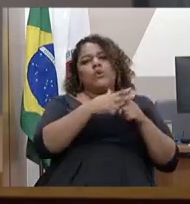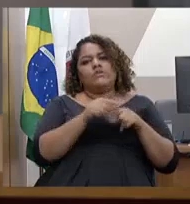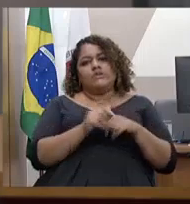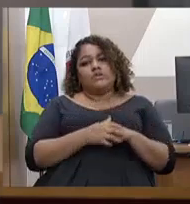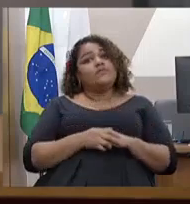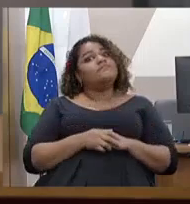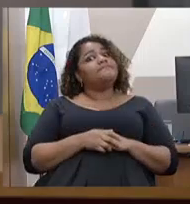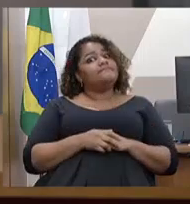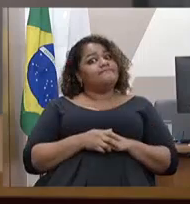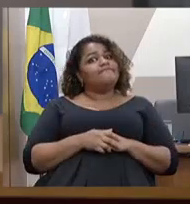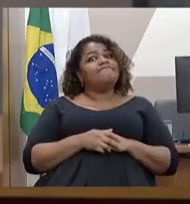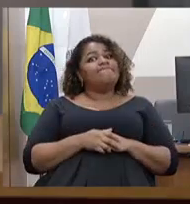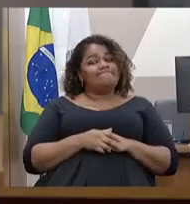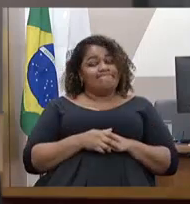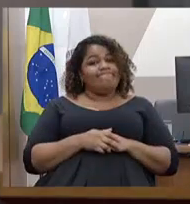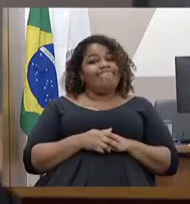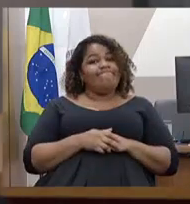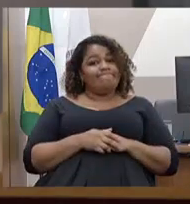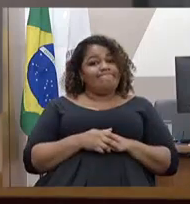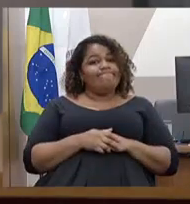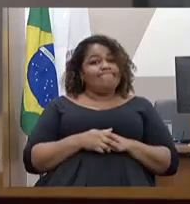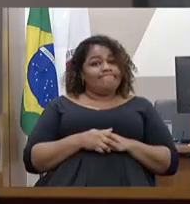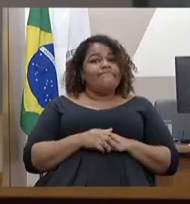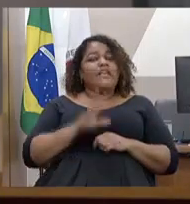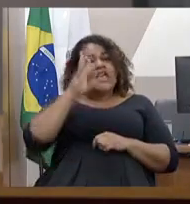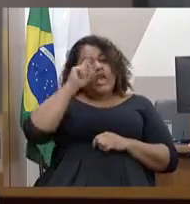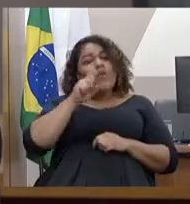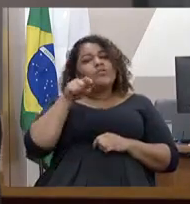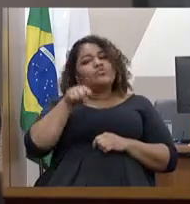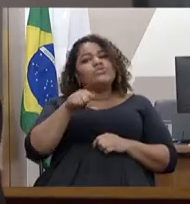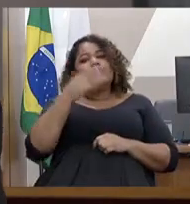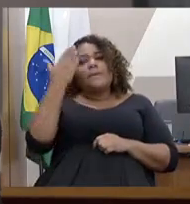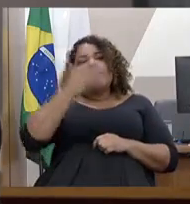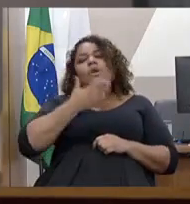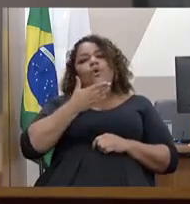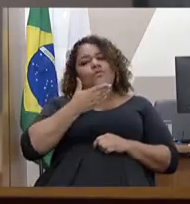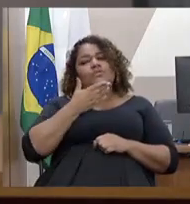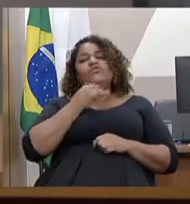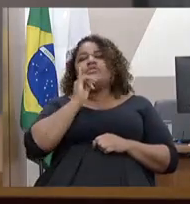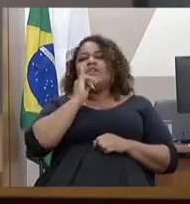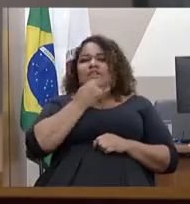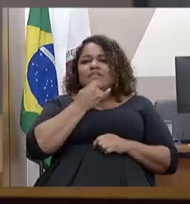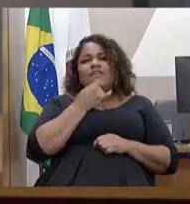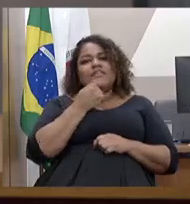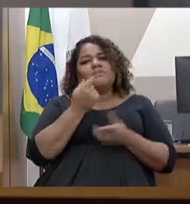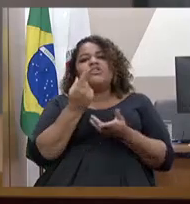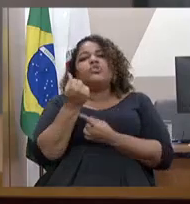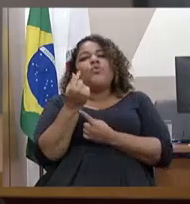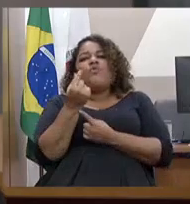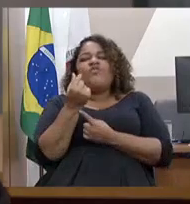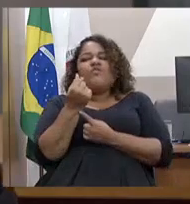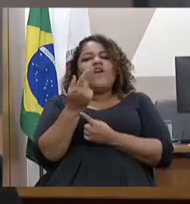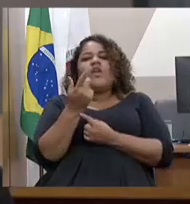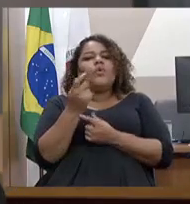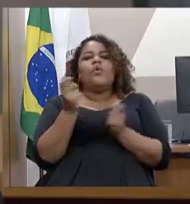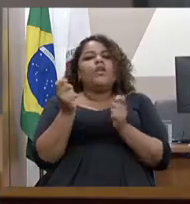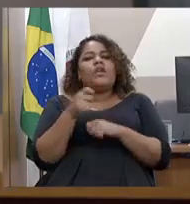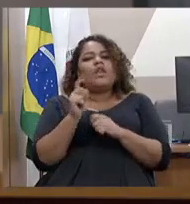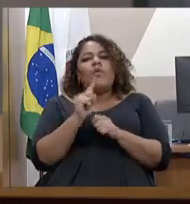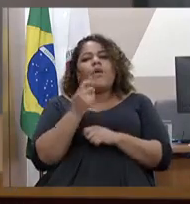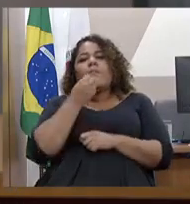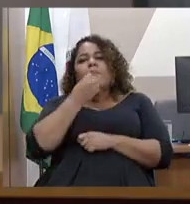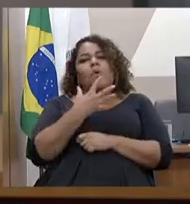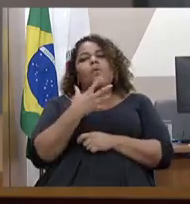não condenaria naquele valor isso acho que é uma demonstração de que infelizmente Muitas vezes os valores não são feitos não são